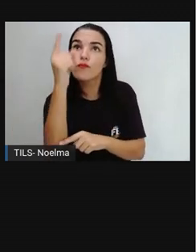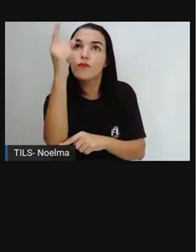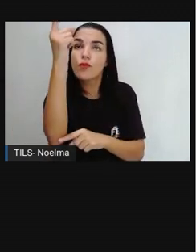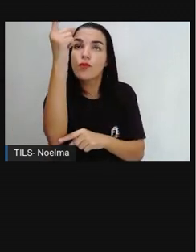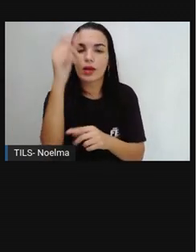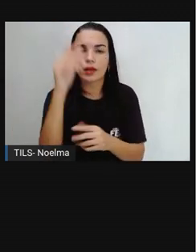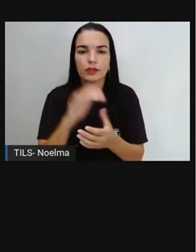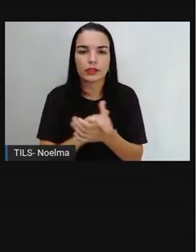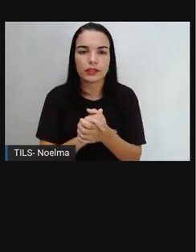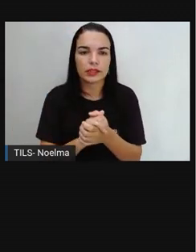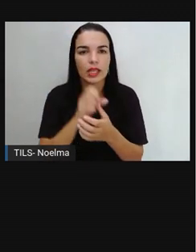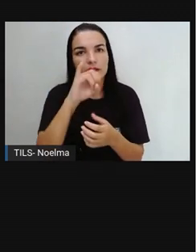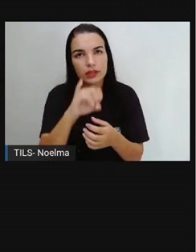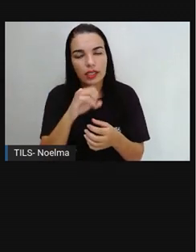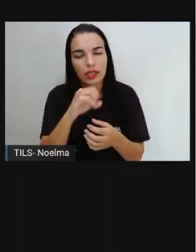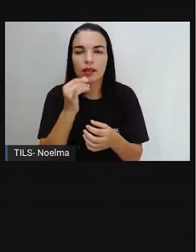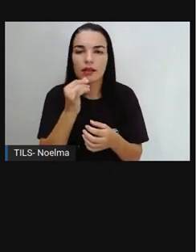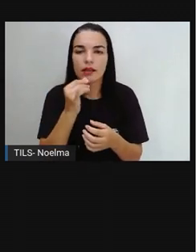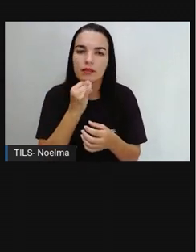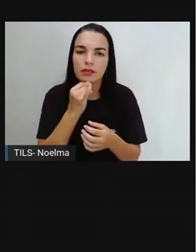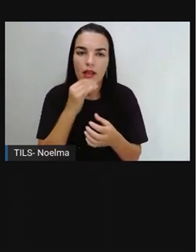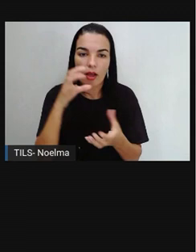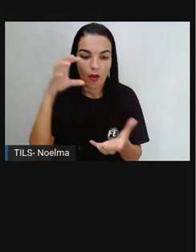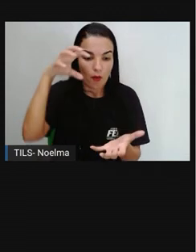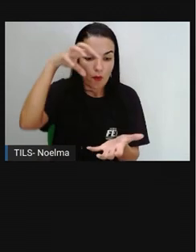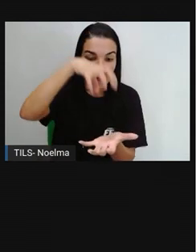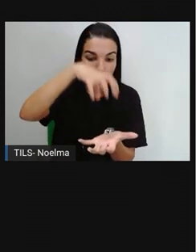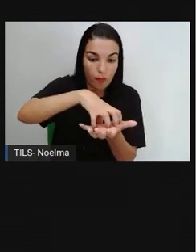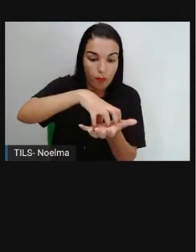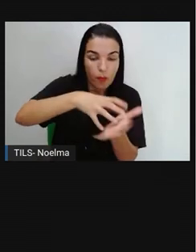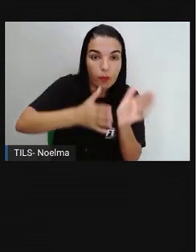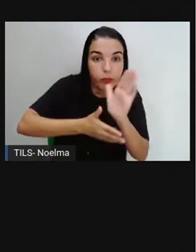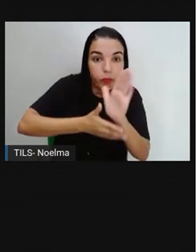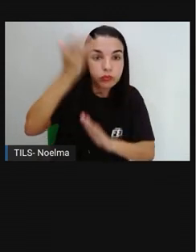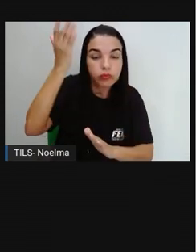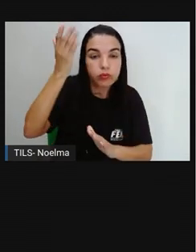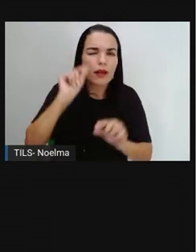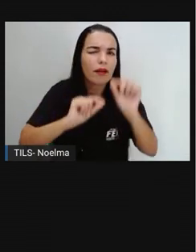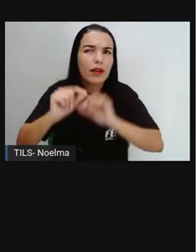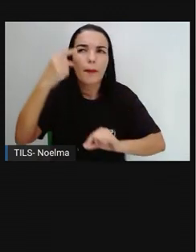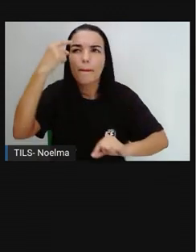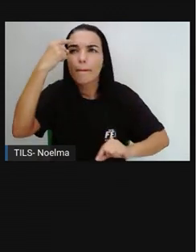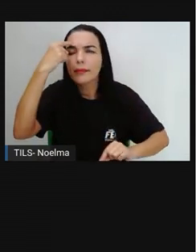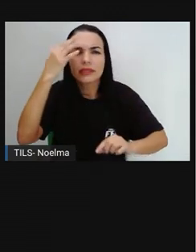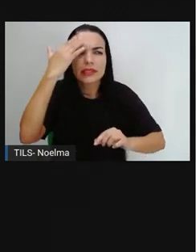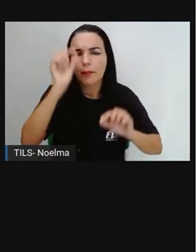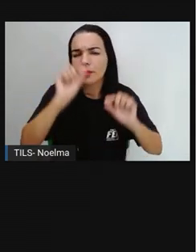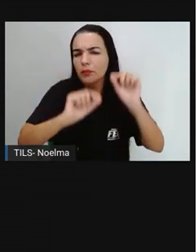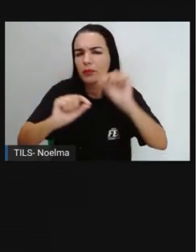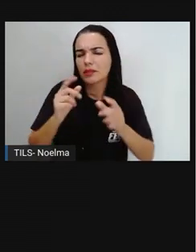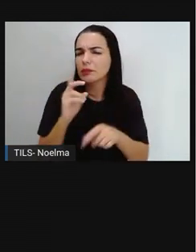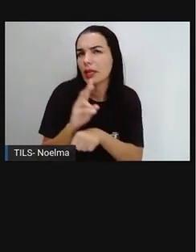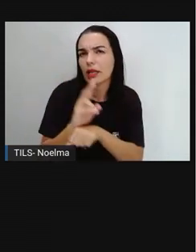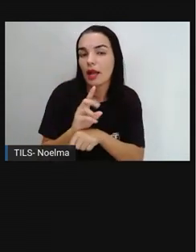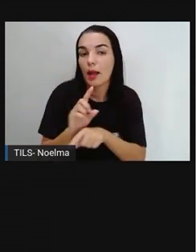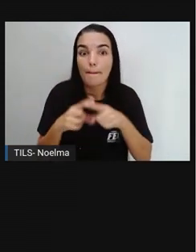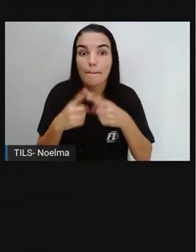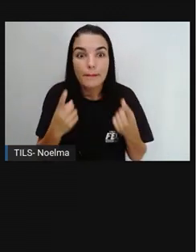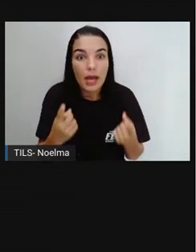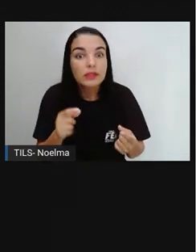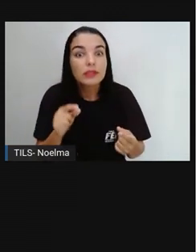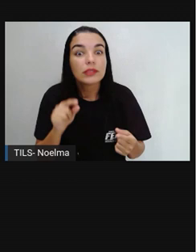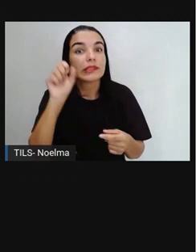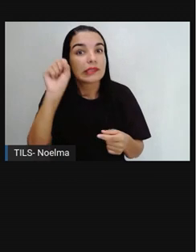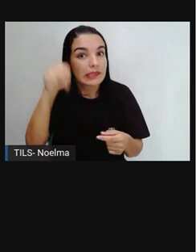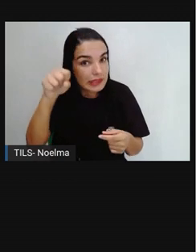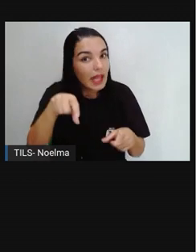chamado Viagem ao Centro da Terra, de Júlio Verne, pode ser que a gente não saiba muito bem o que esperar. Mas isso também